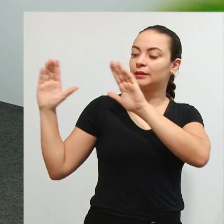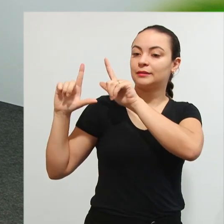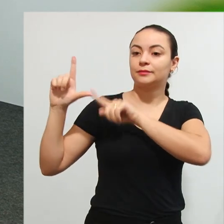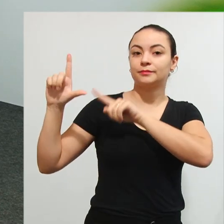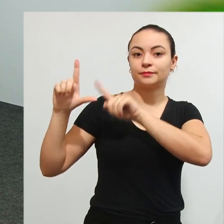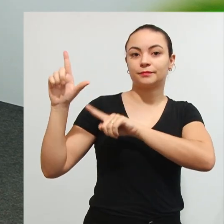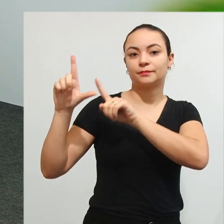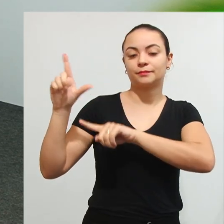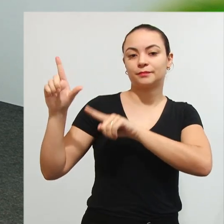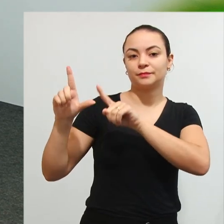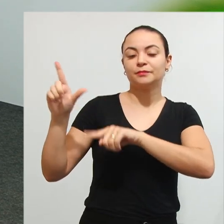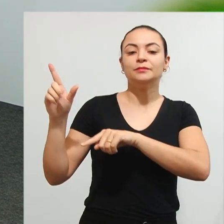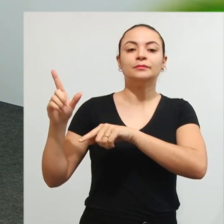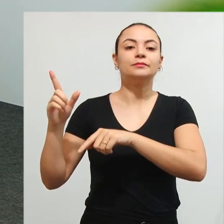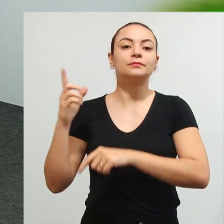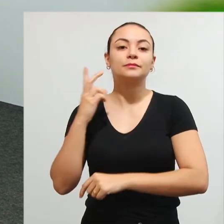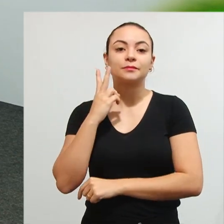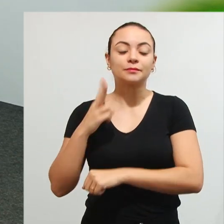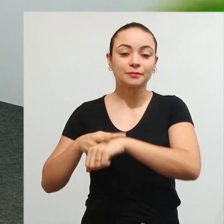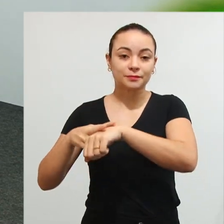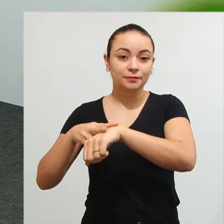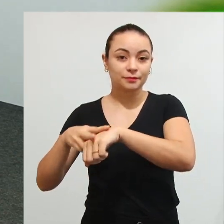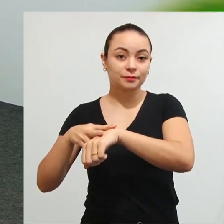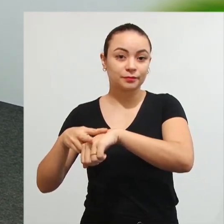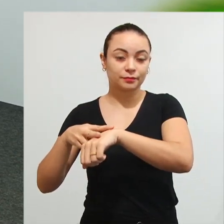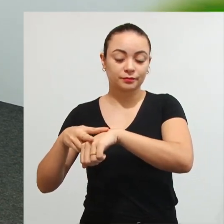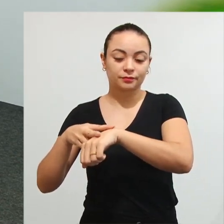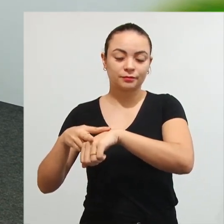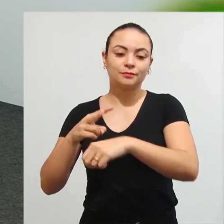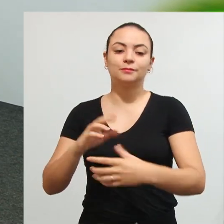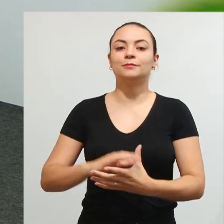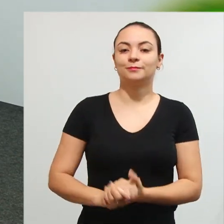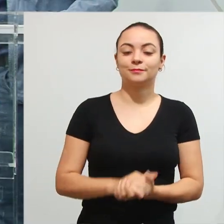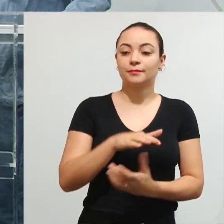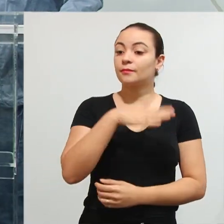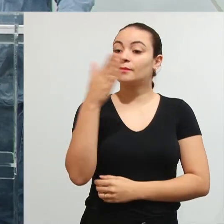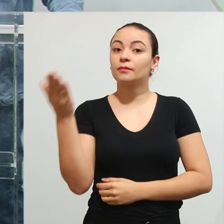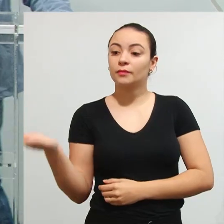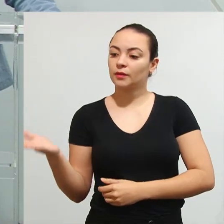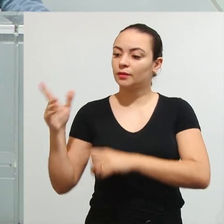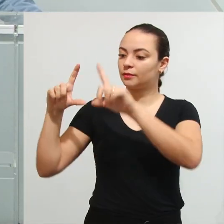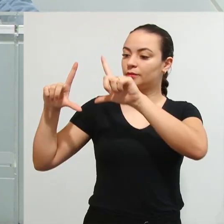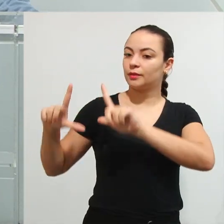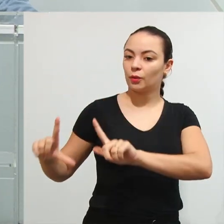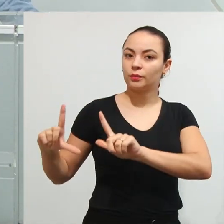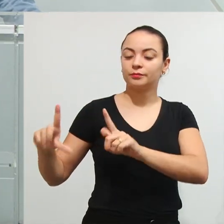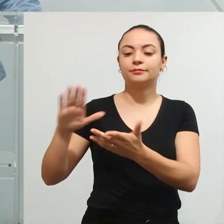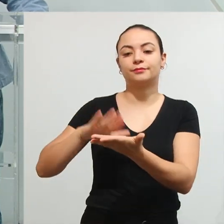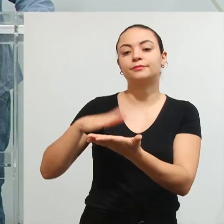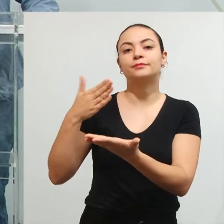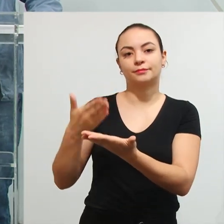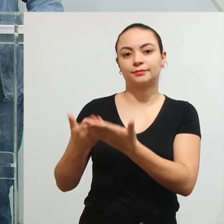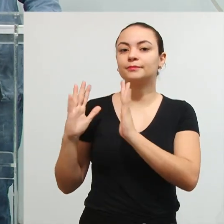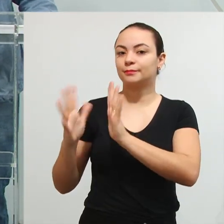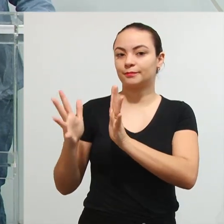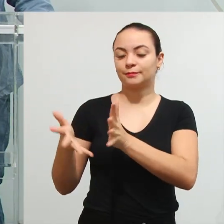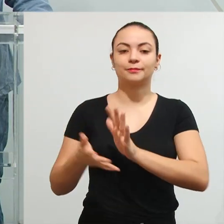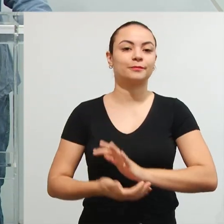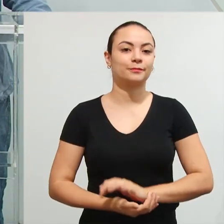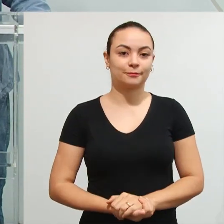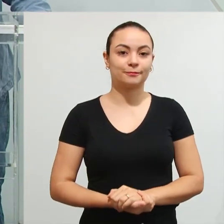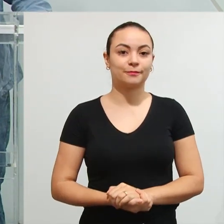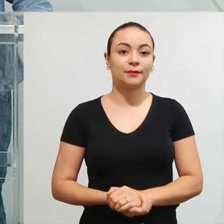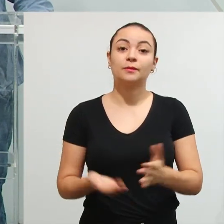ao meu lado, a intérprete de Libras. Então, na aula de hoje, é apenas uma apresentação da disciplina, o que a gente vai ter